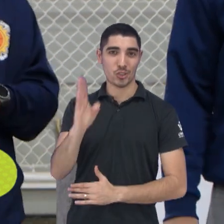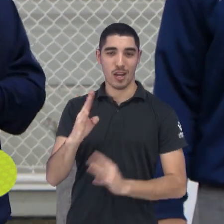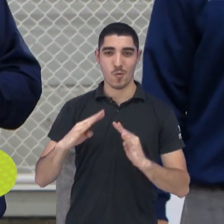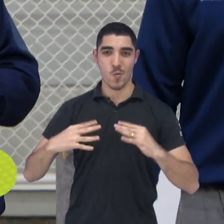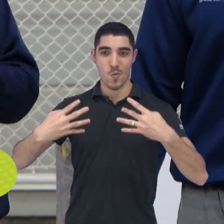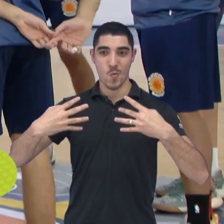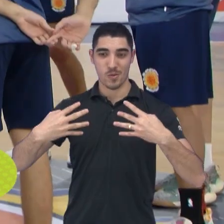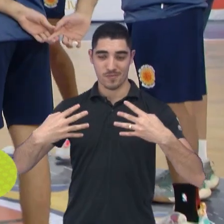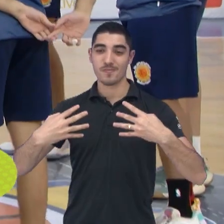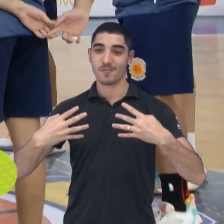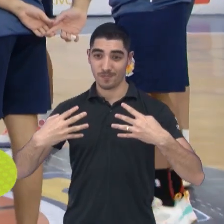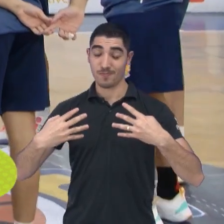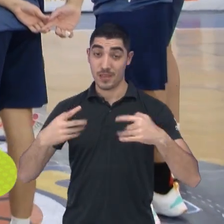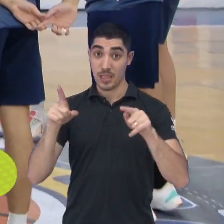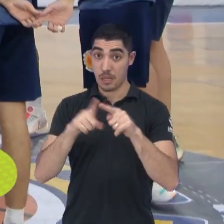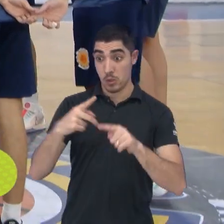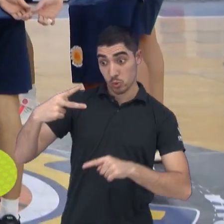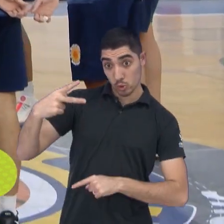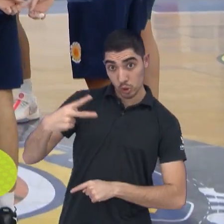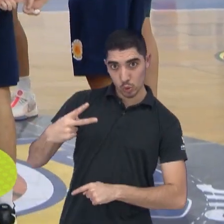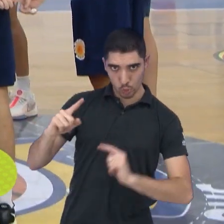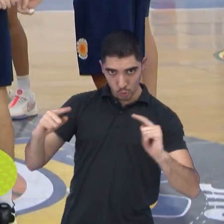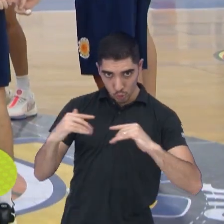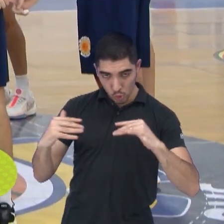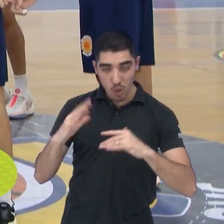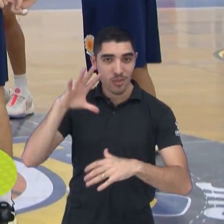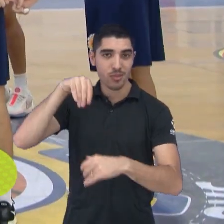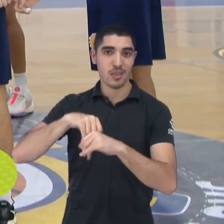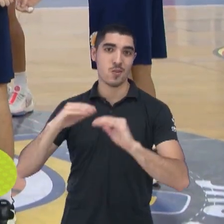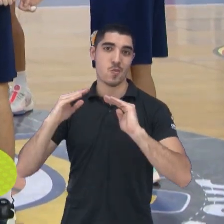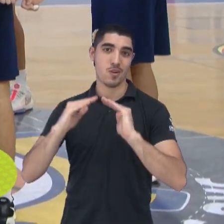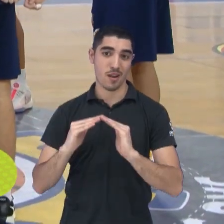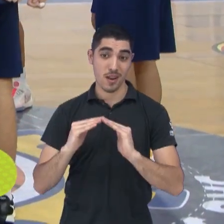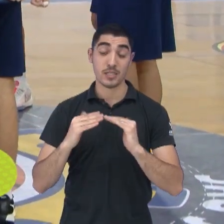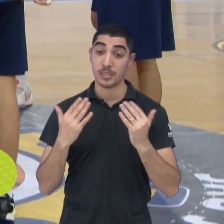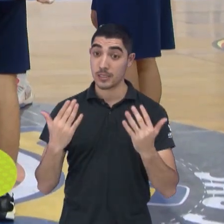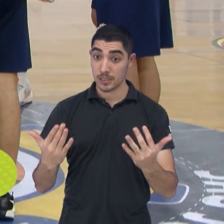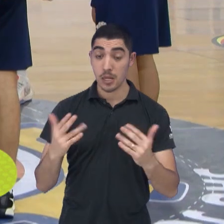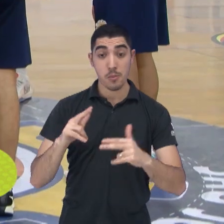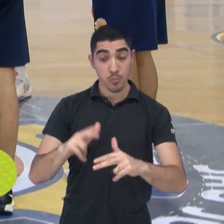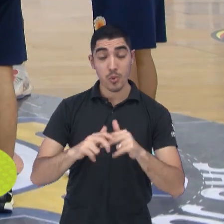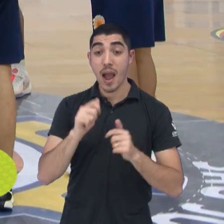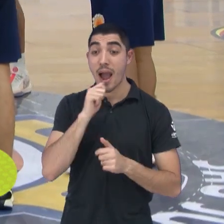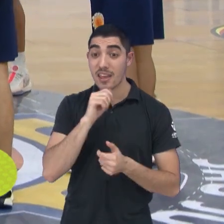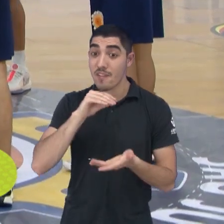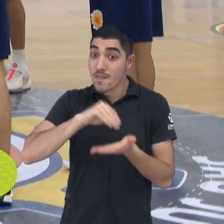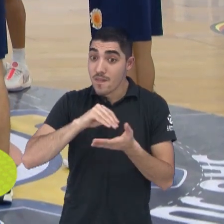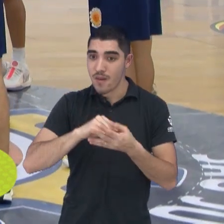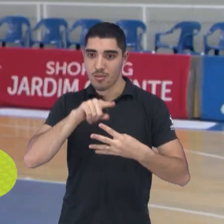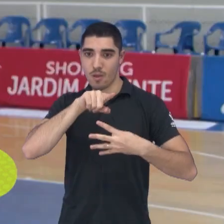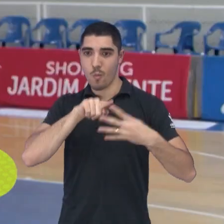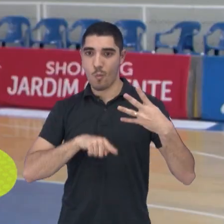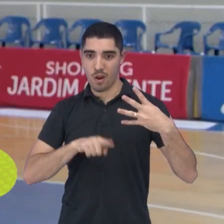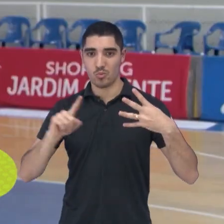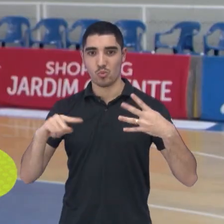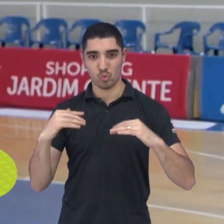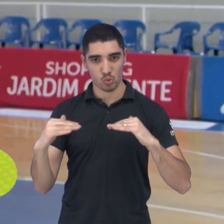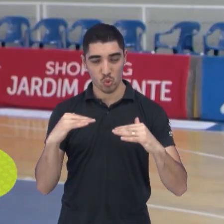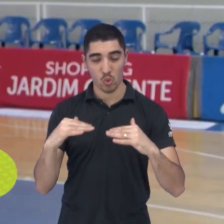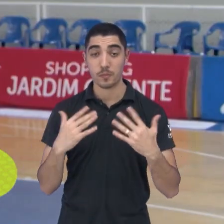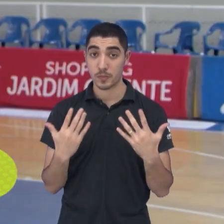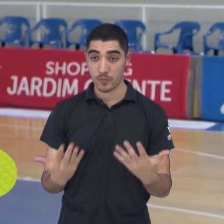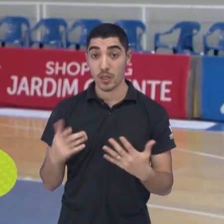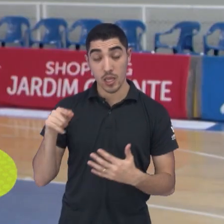decidir em casa, mesmo ainda tendo 4 jogos a realizar na segunda fase da competição, que é a fase